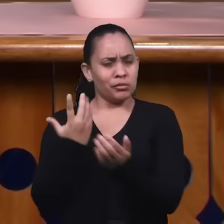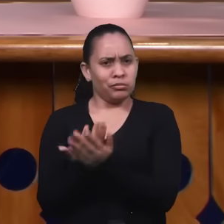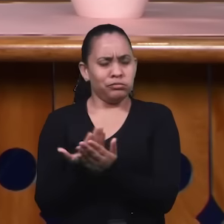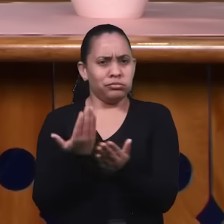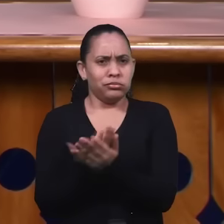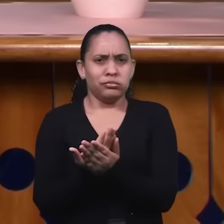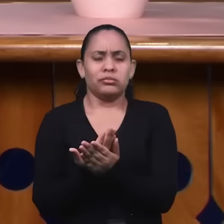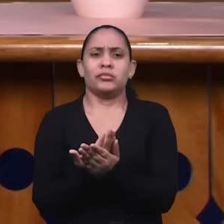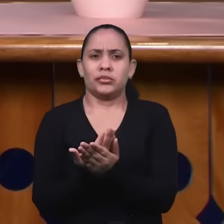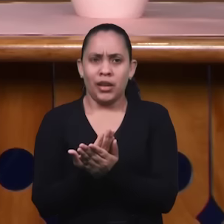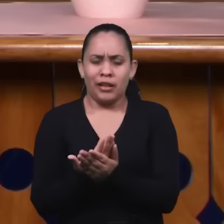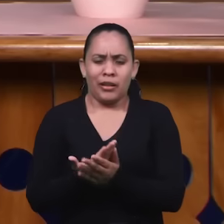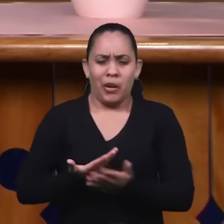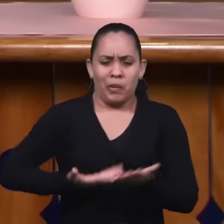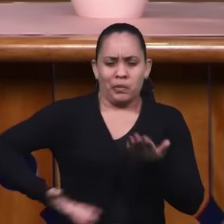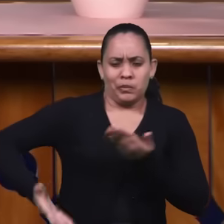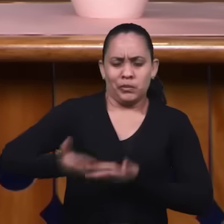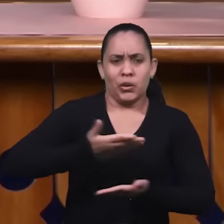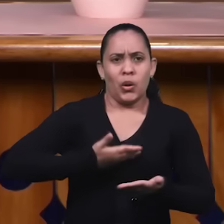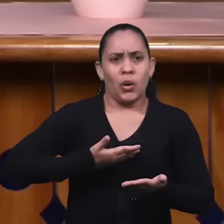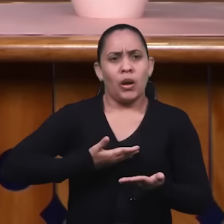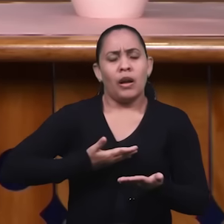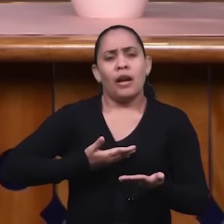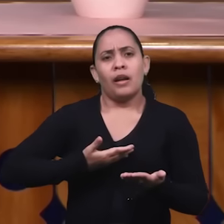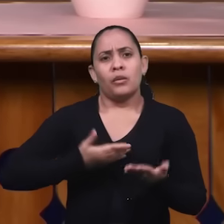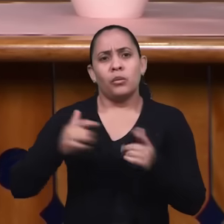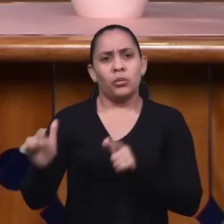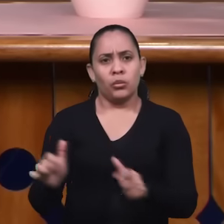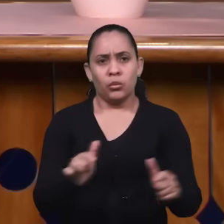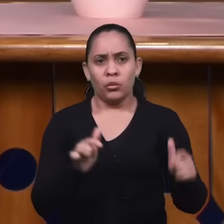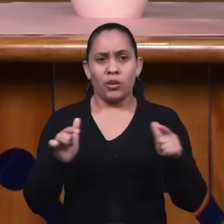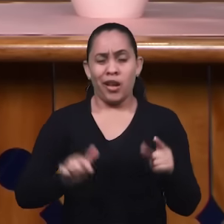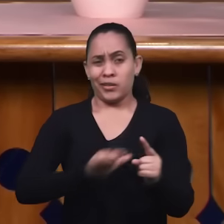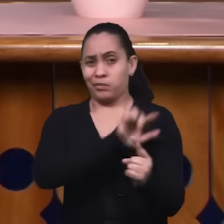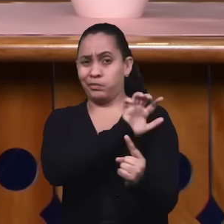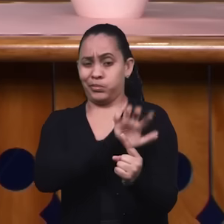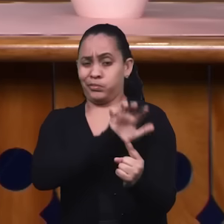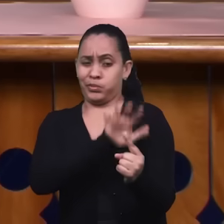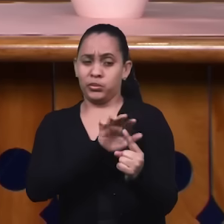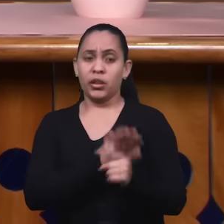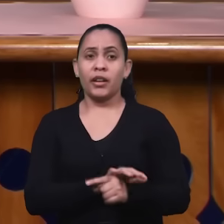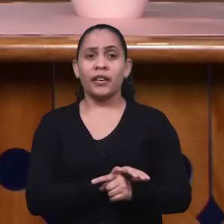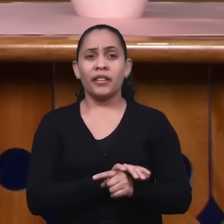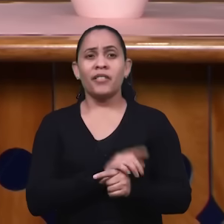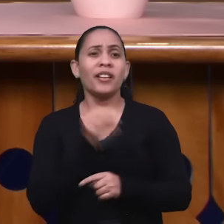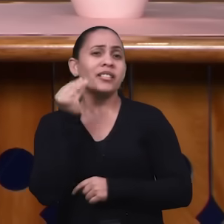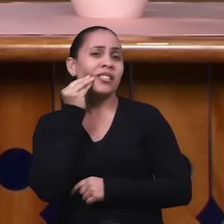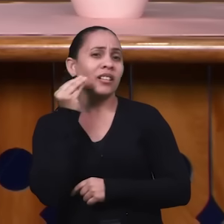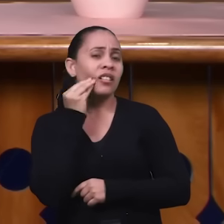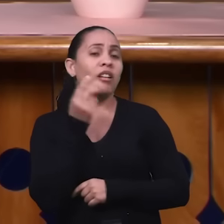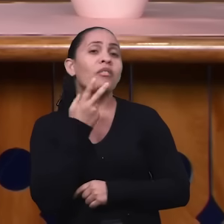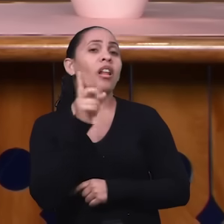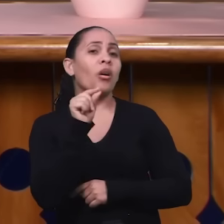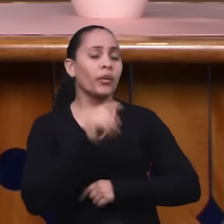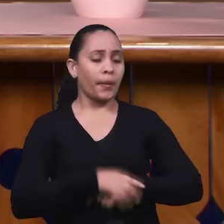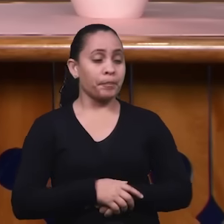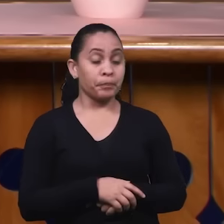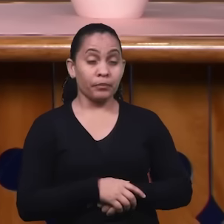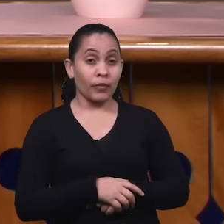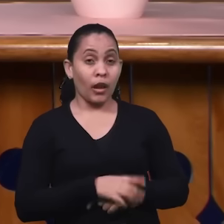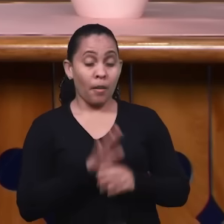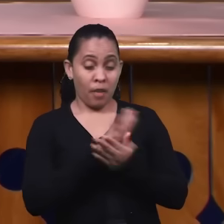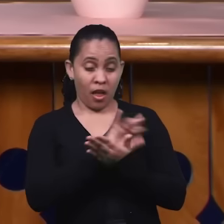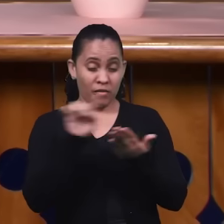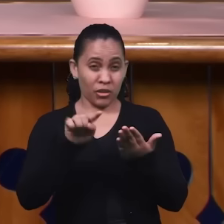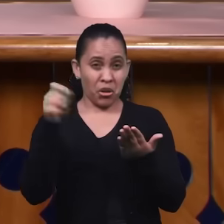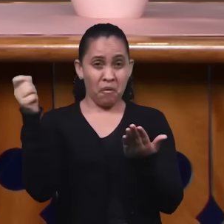enfrentar ambientes acadêmicos, onde muitos vão tentar dizer: olha, isso aí não é valoroso, isso aí não quer dizer nada. Mas a